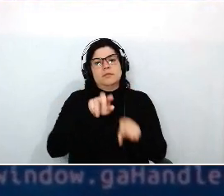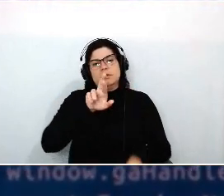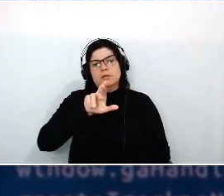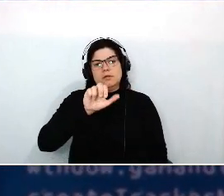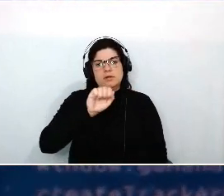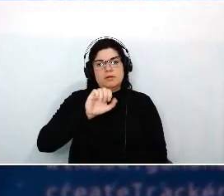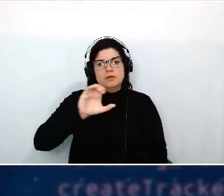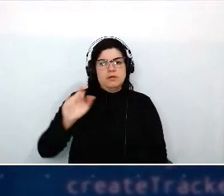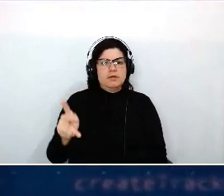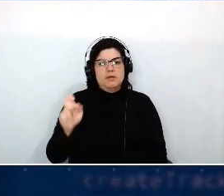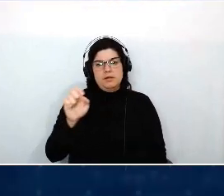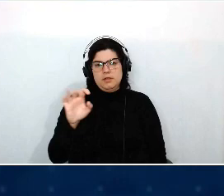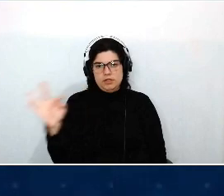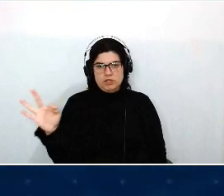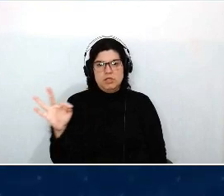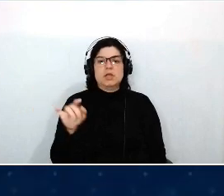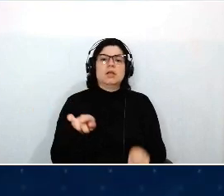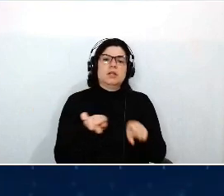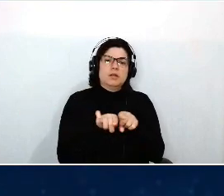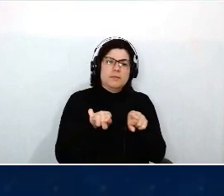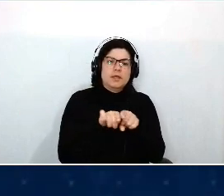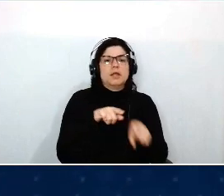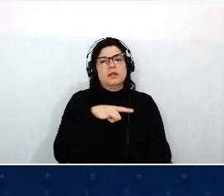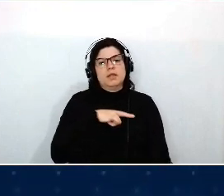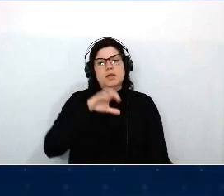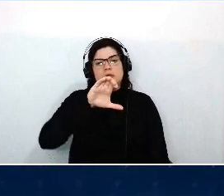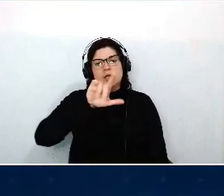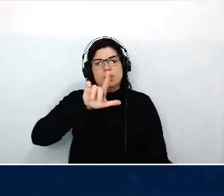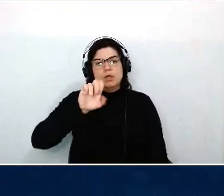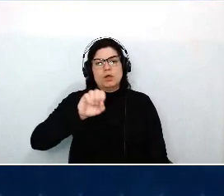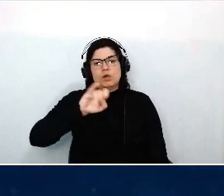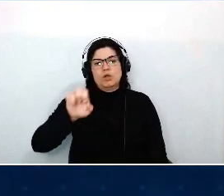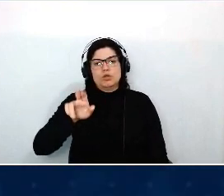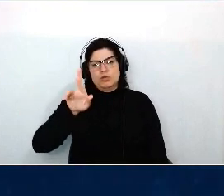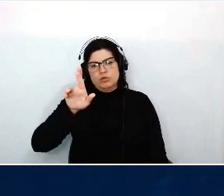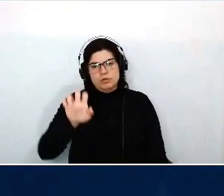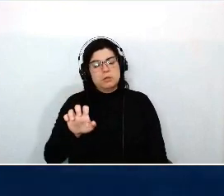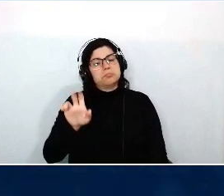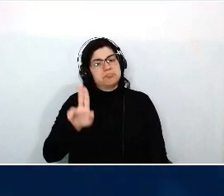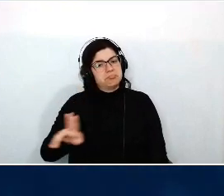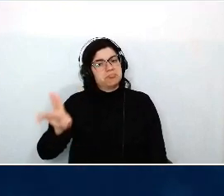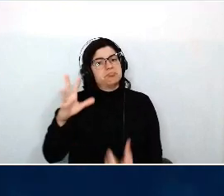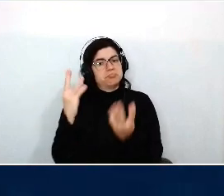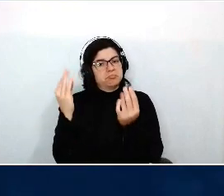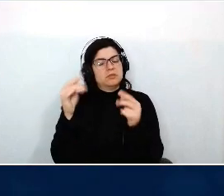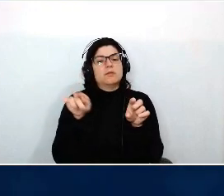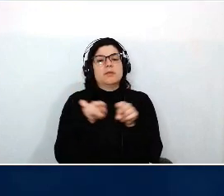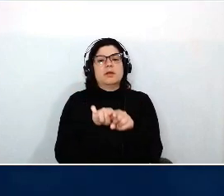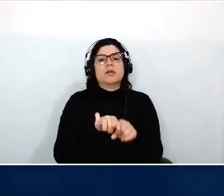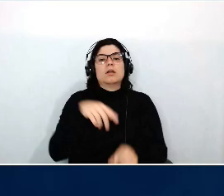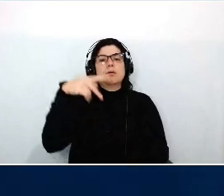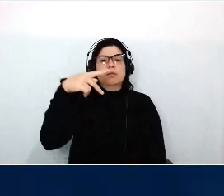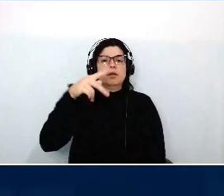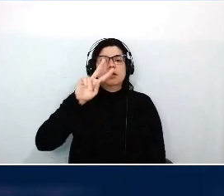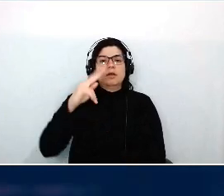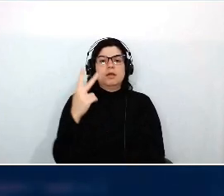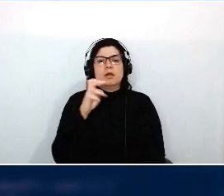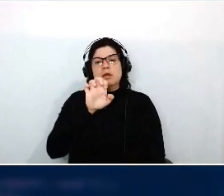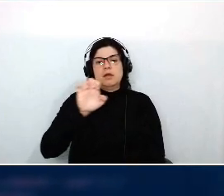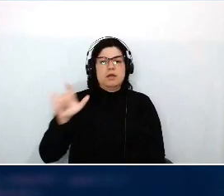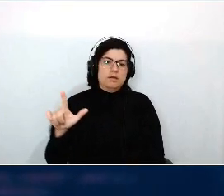Uncle Bob está falando dela, a galera da Roxinho lá come com farinha. E para o PHP, a gente tem agora uma opção interessante surgindo, que é a